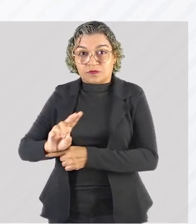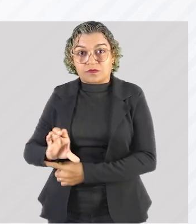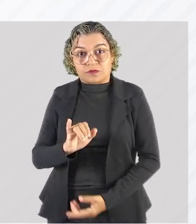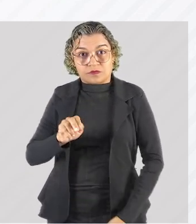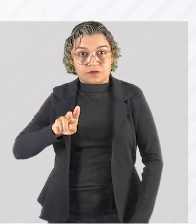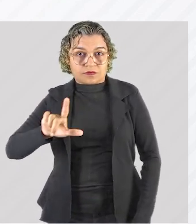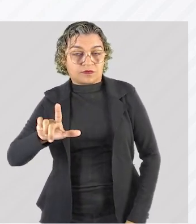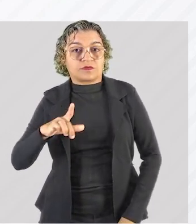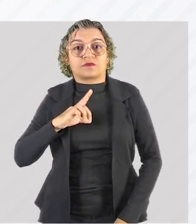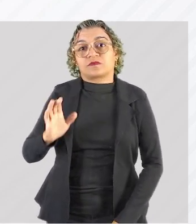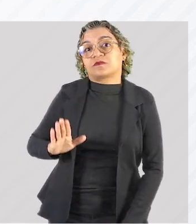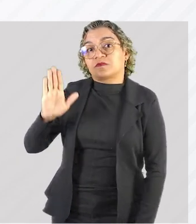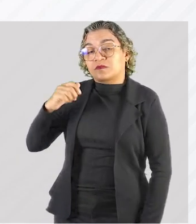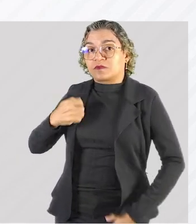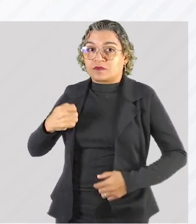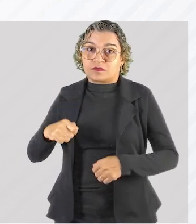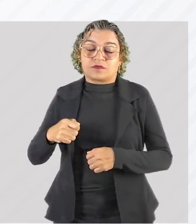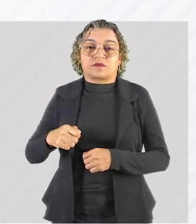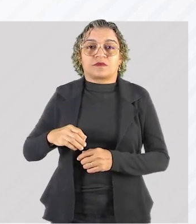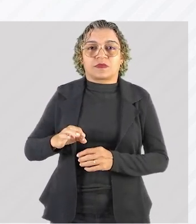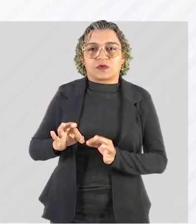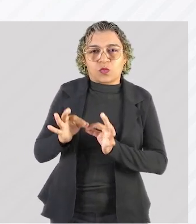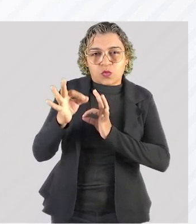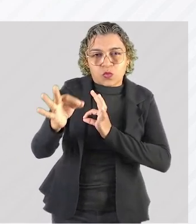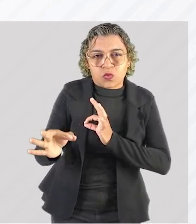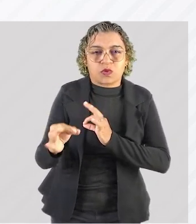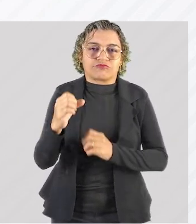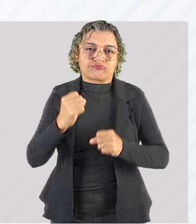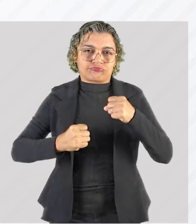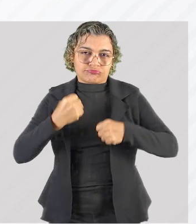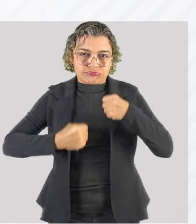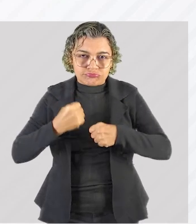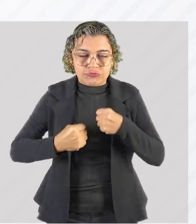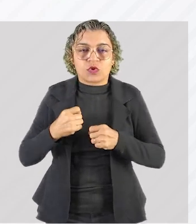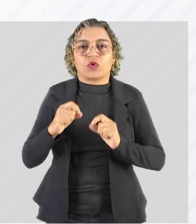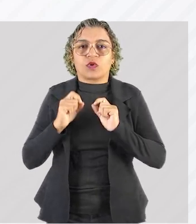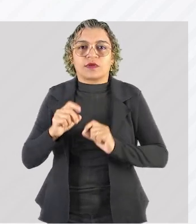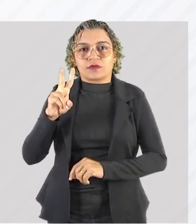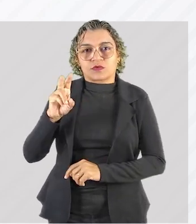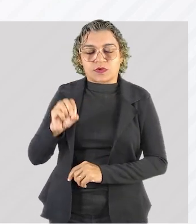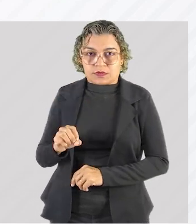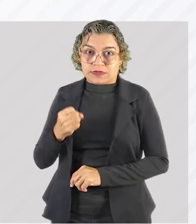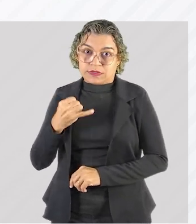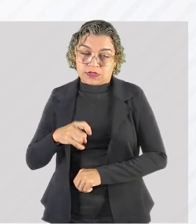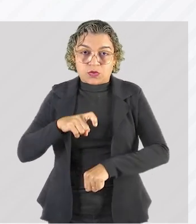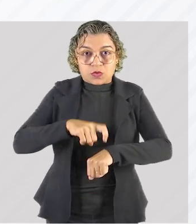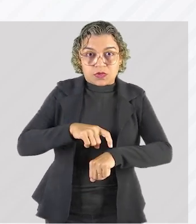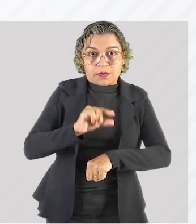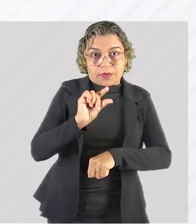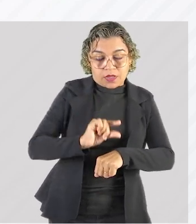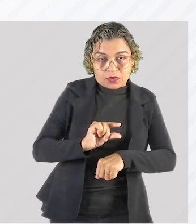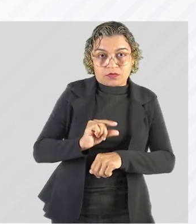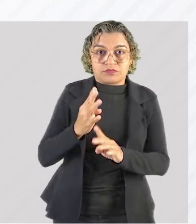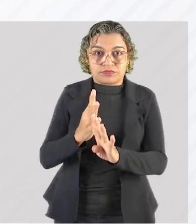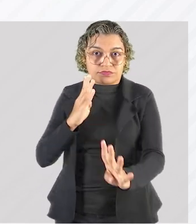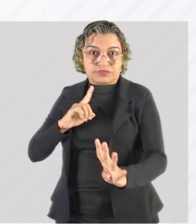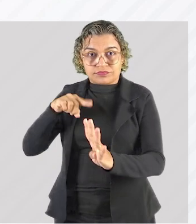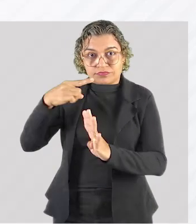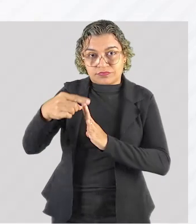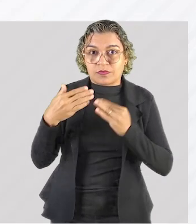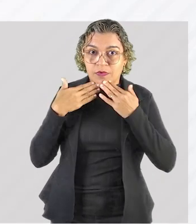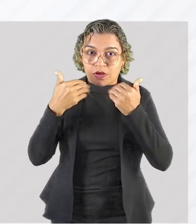qual o candidato deverá correr 50 metros em um tempo mínimo. Quanto menor o tempo, melhor será sua